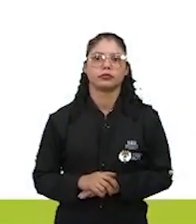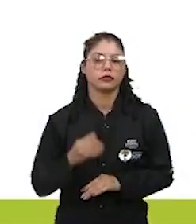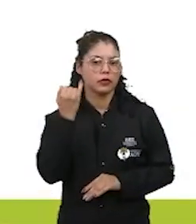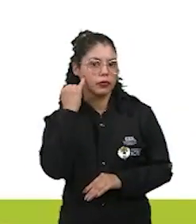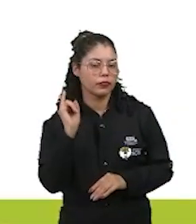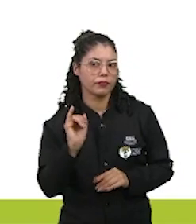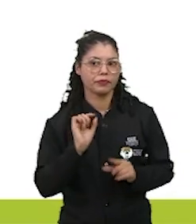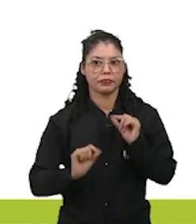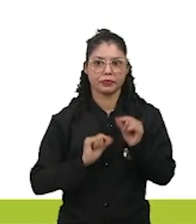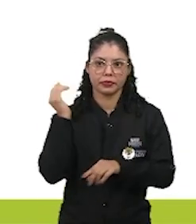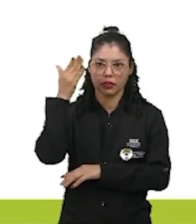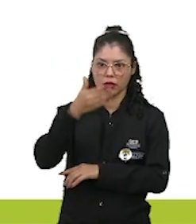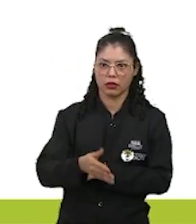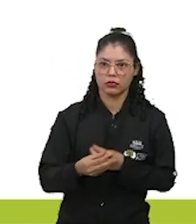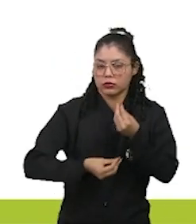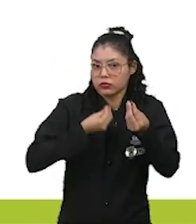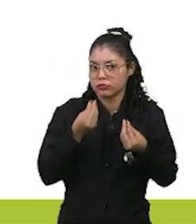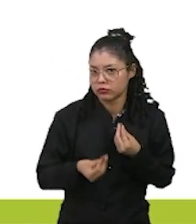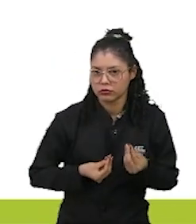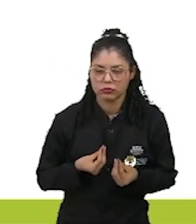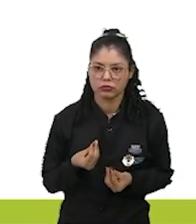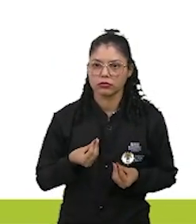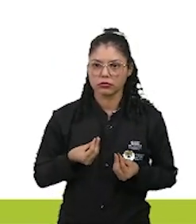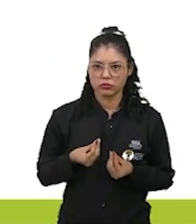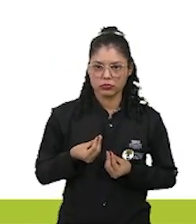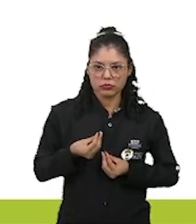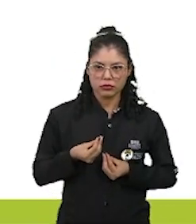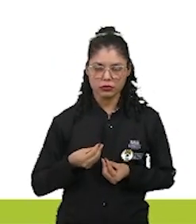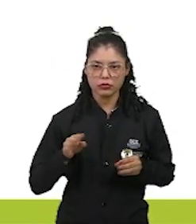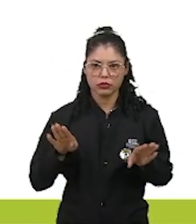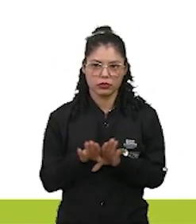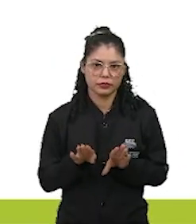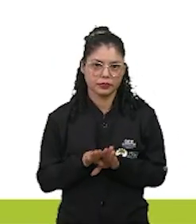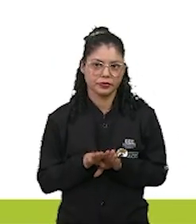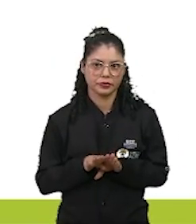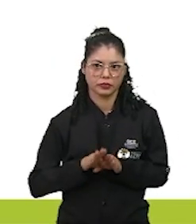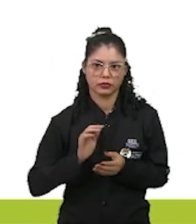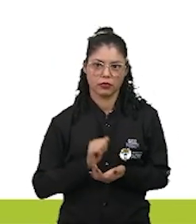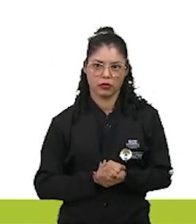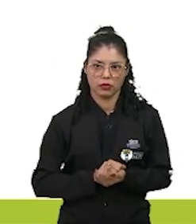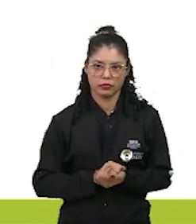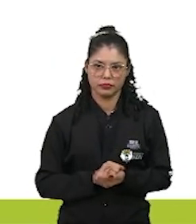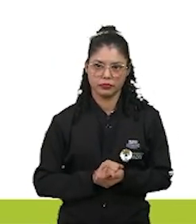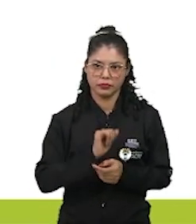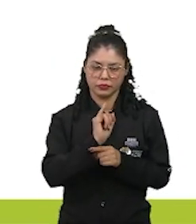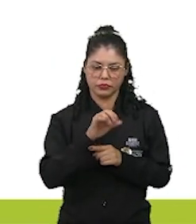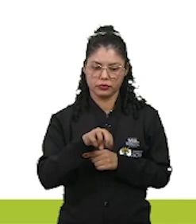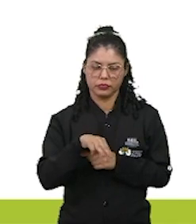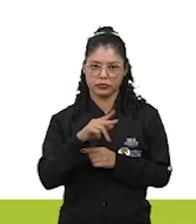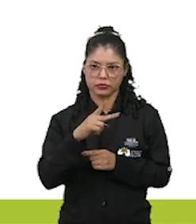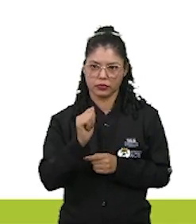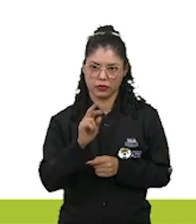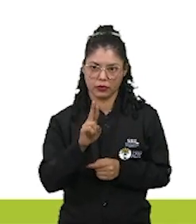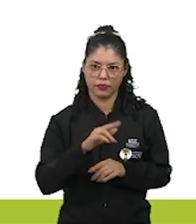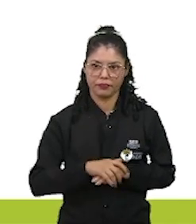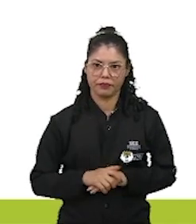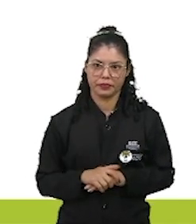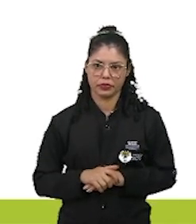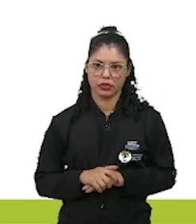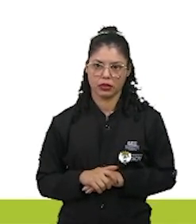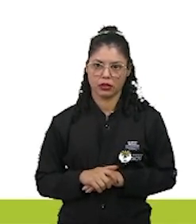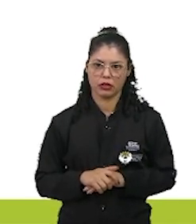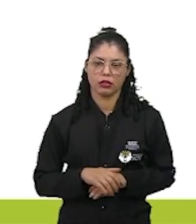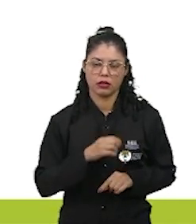ideia da equação da reta. Como é que ela fica? Essa equação aqui, por ela passar pelos quadrantes ímpares, que é o quadrante 1 e o